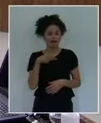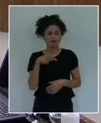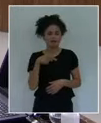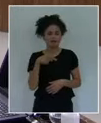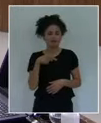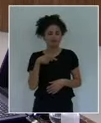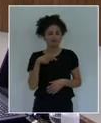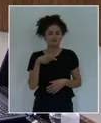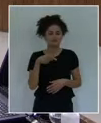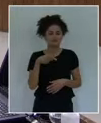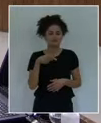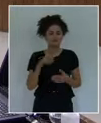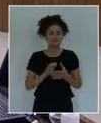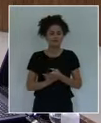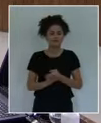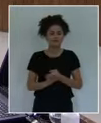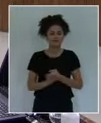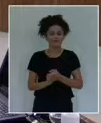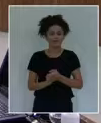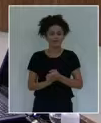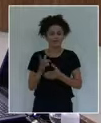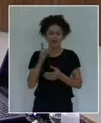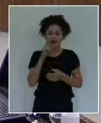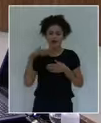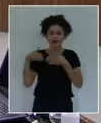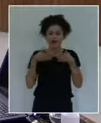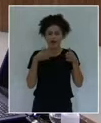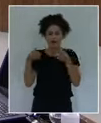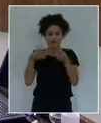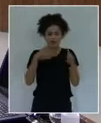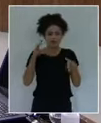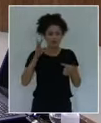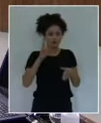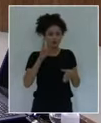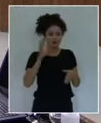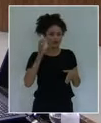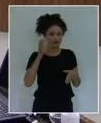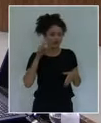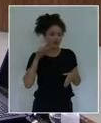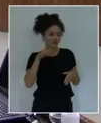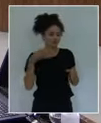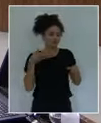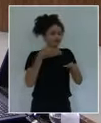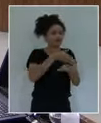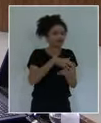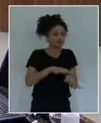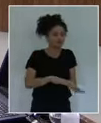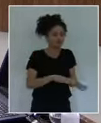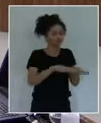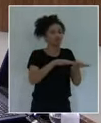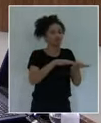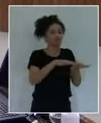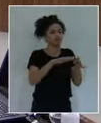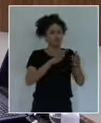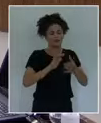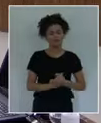que pega as águas aqui do Valaçu. Eu falo assim, porque ela chega aqui com a velocidade